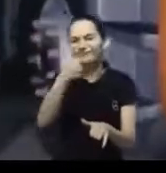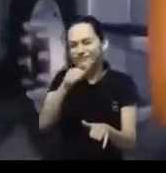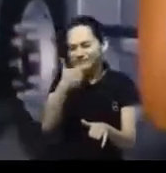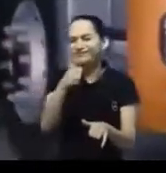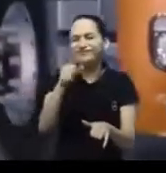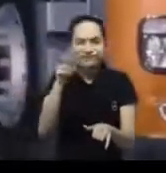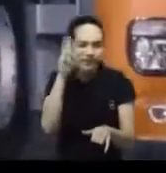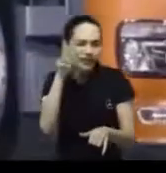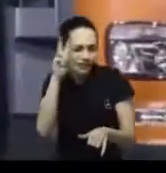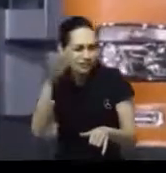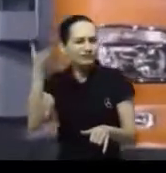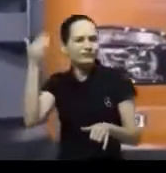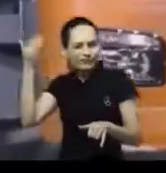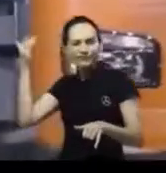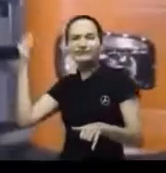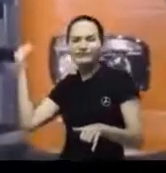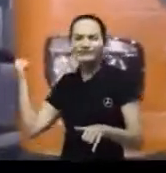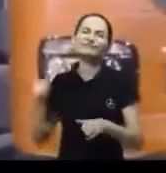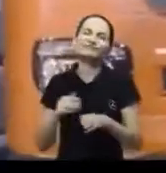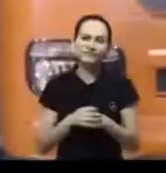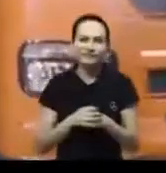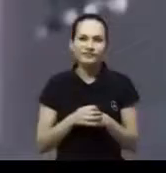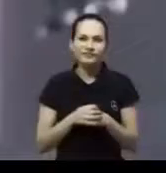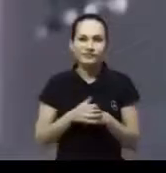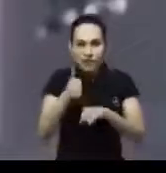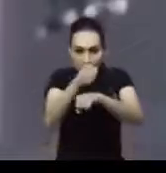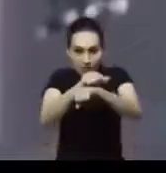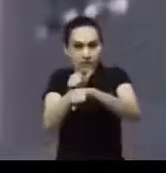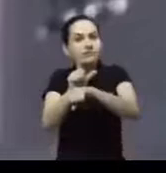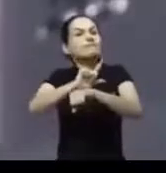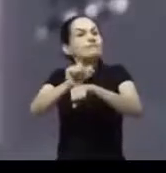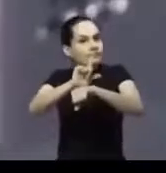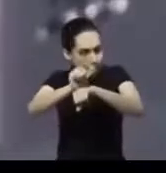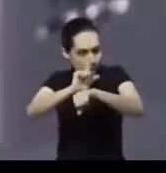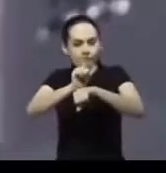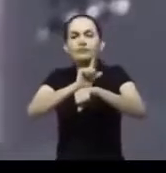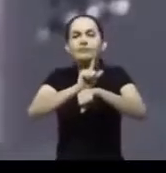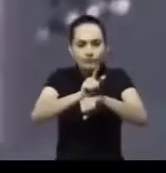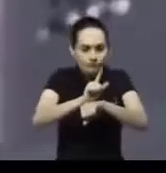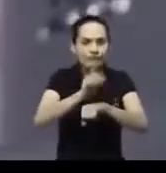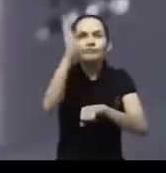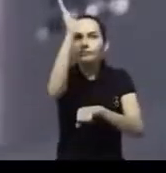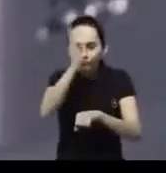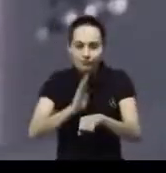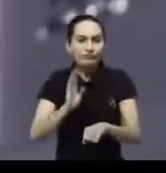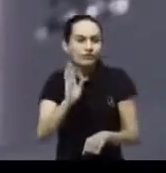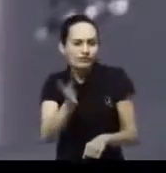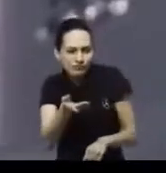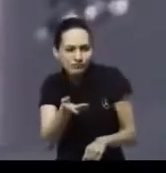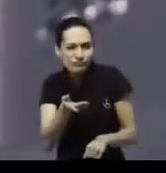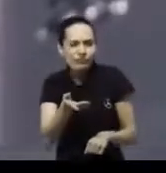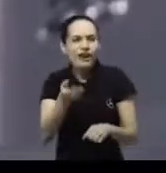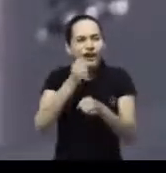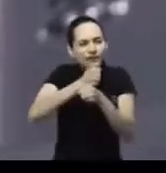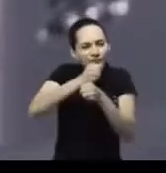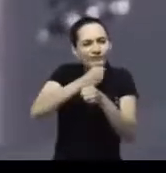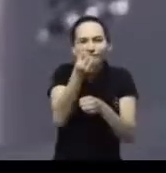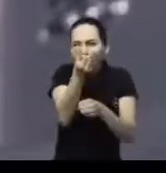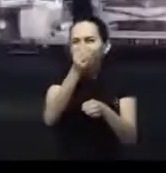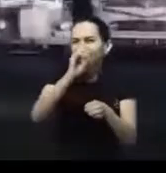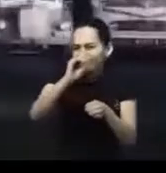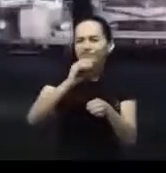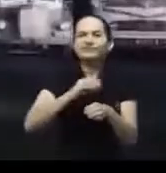que fez história levando a nossa marca a liderança de vendas no país já na década de